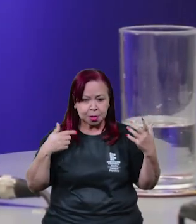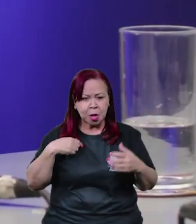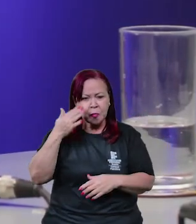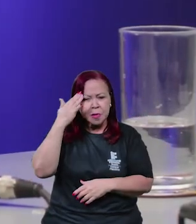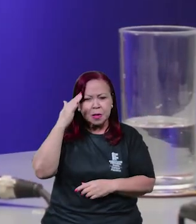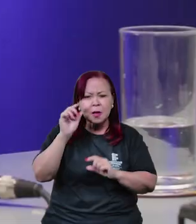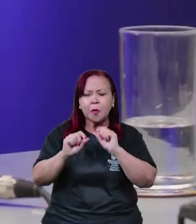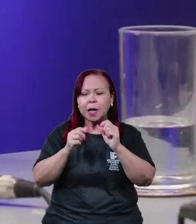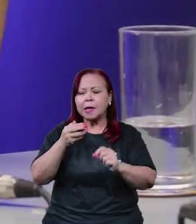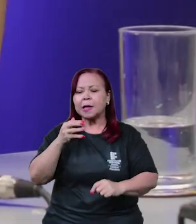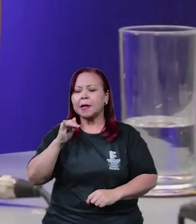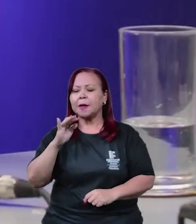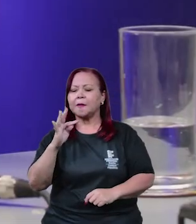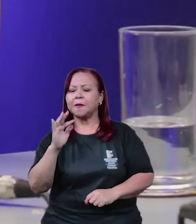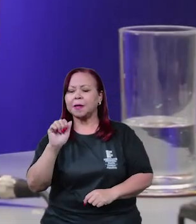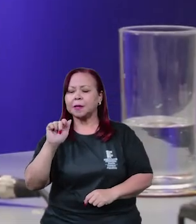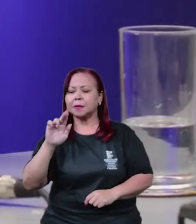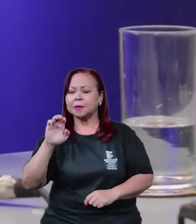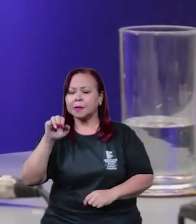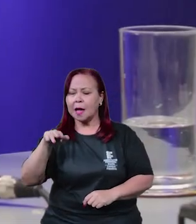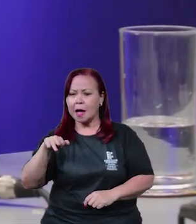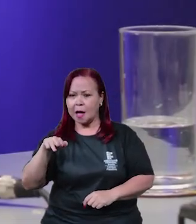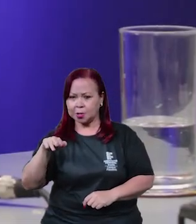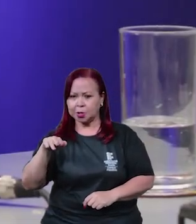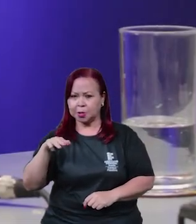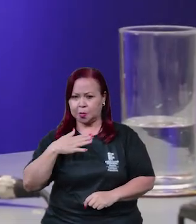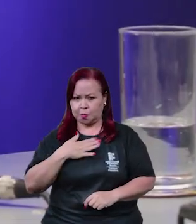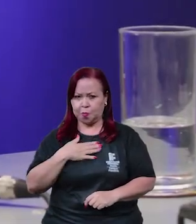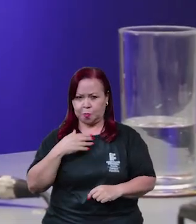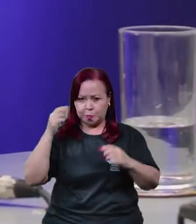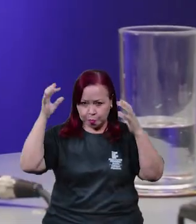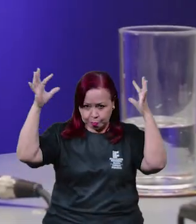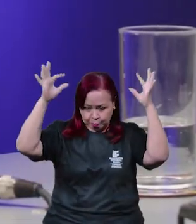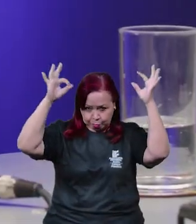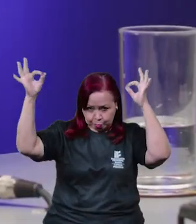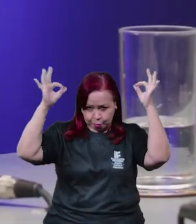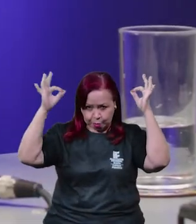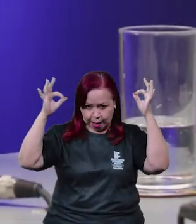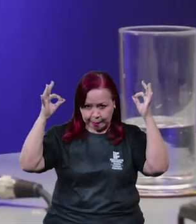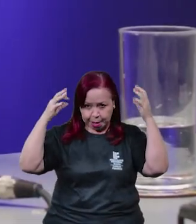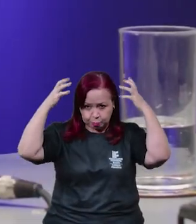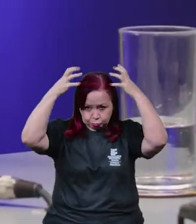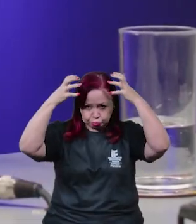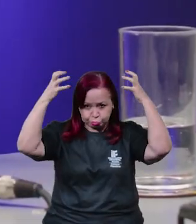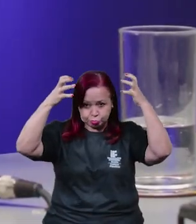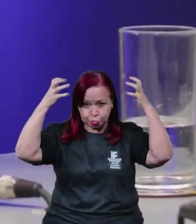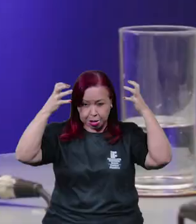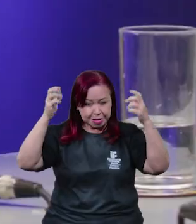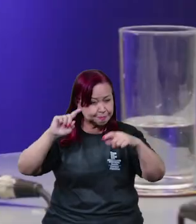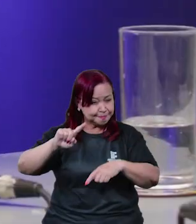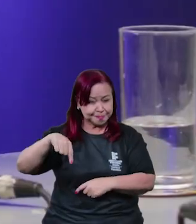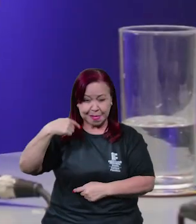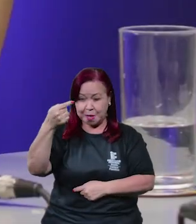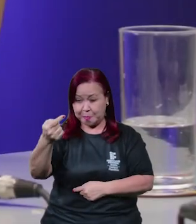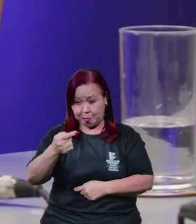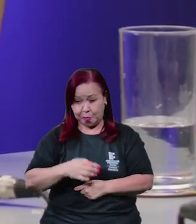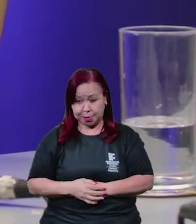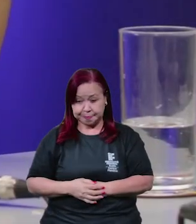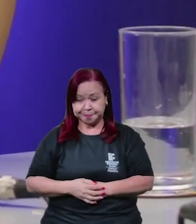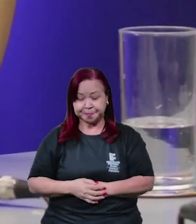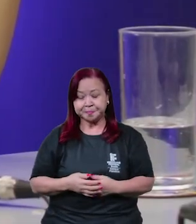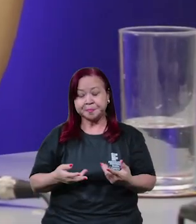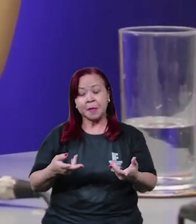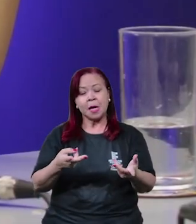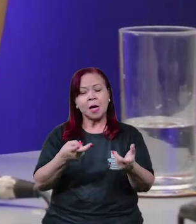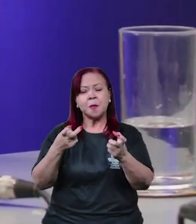crespo. Eu acho que eu ainda estou aprendendo. E é muito bacana ver, tipo, como as coisas têm mudado. Mas,